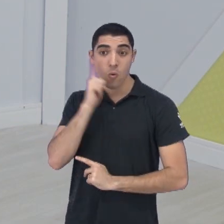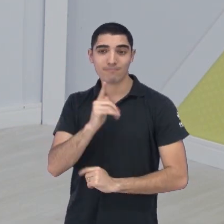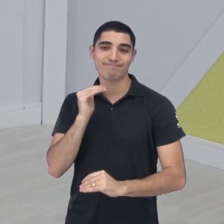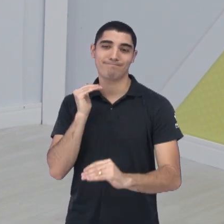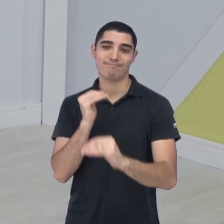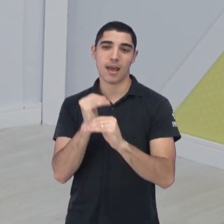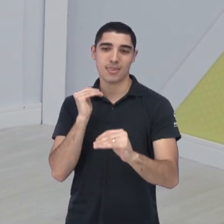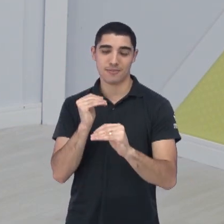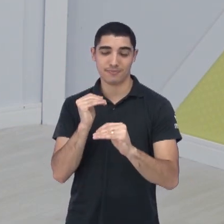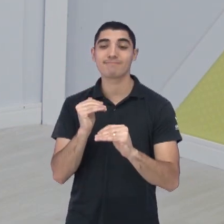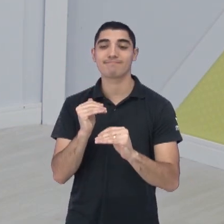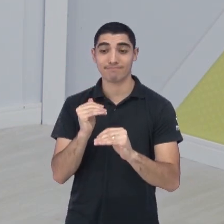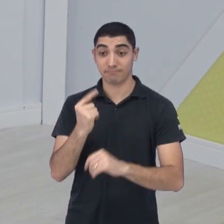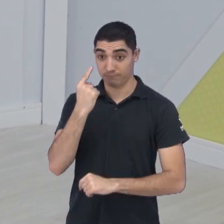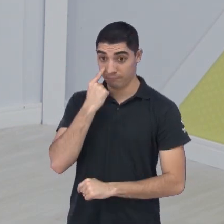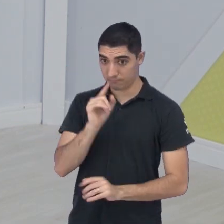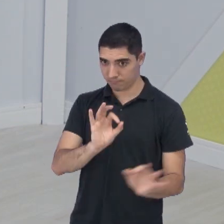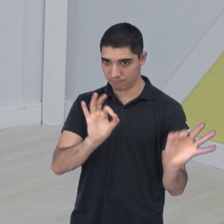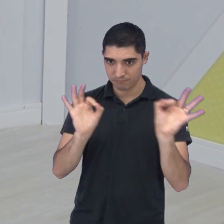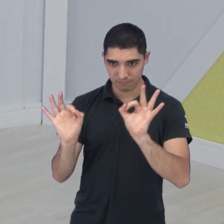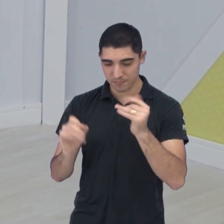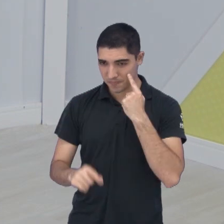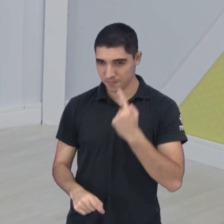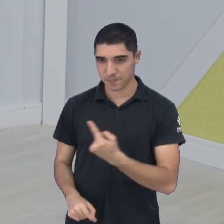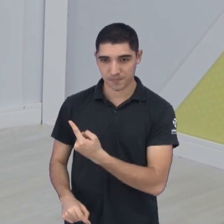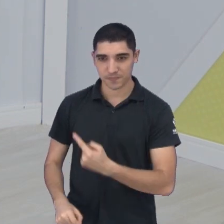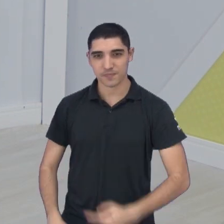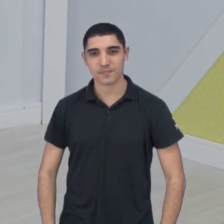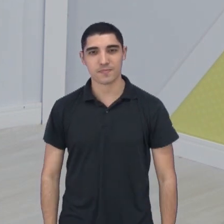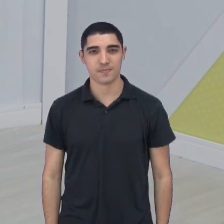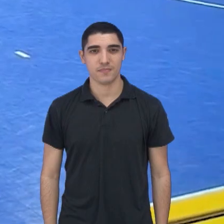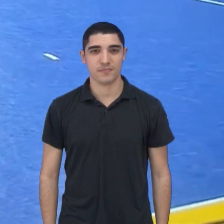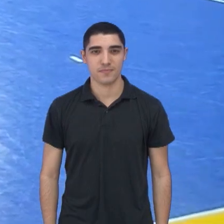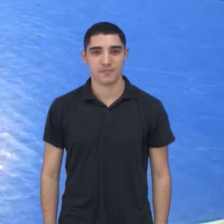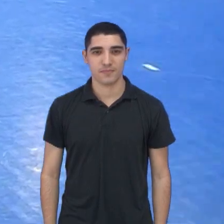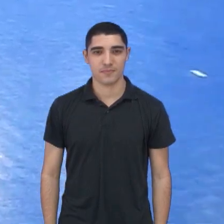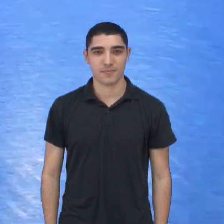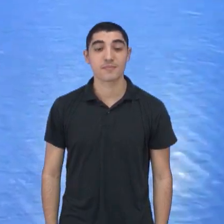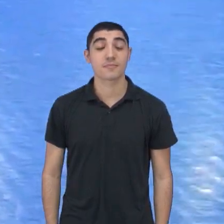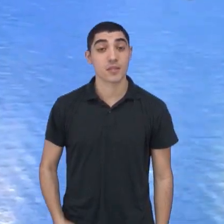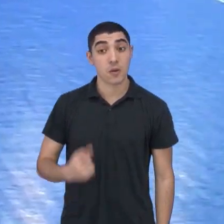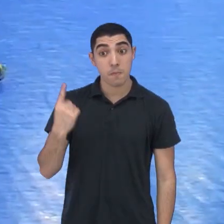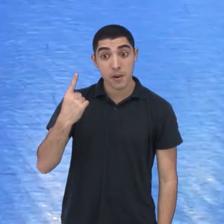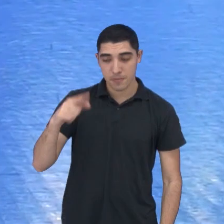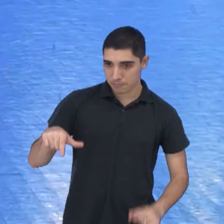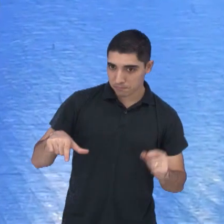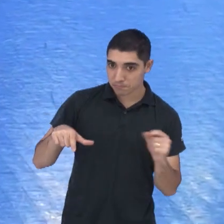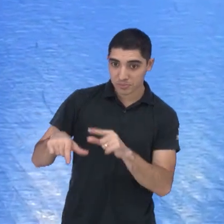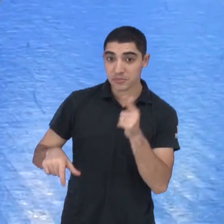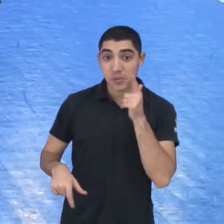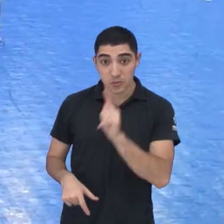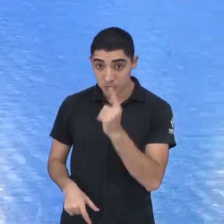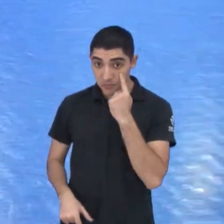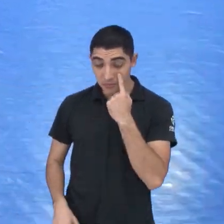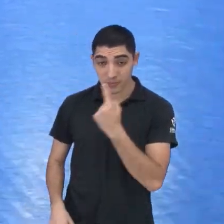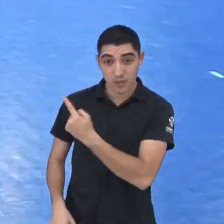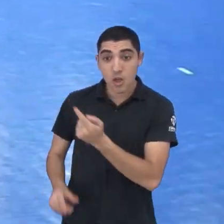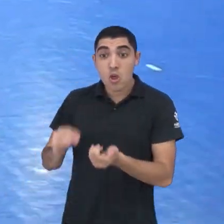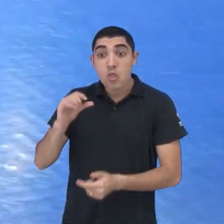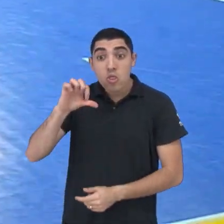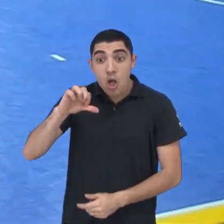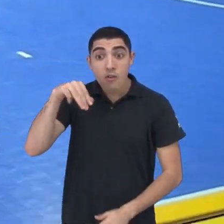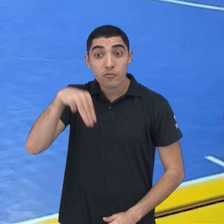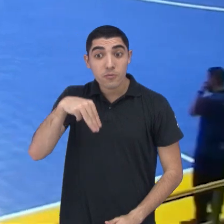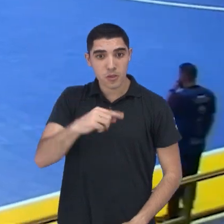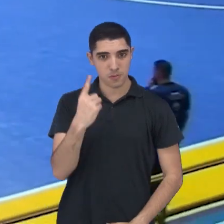lá no ginásio Tênis Clube. Vamos ver como é que foram os gols? Solta, Matheus! O primeiro do jogo saiu restando pouco mais de 9 minutos do